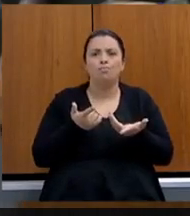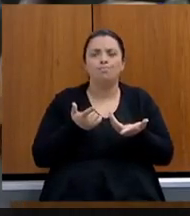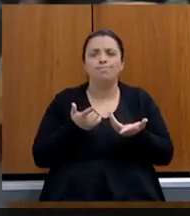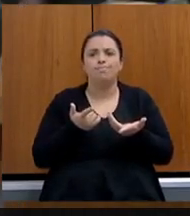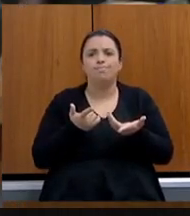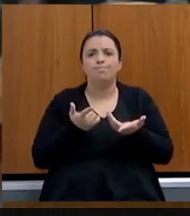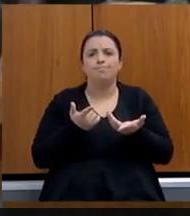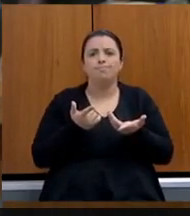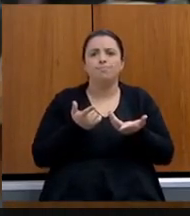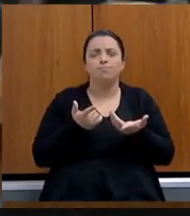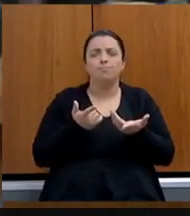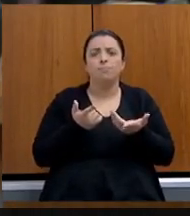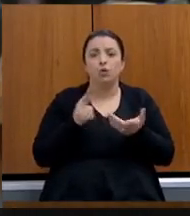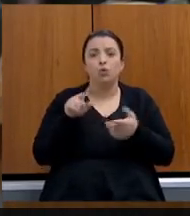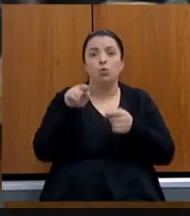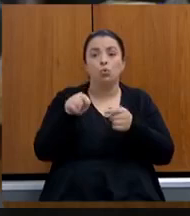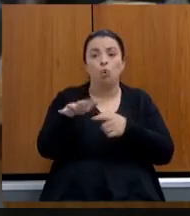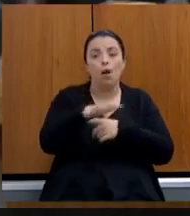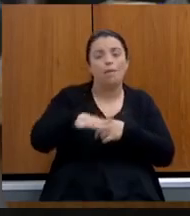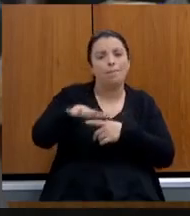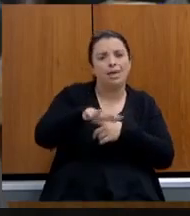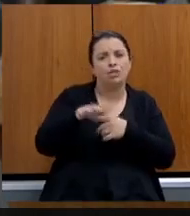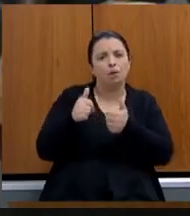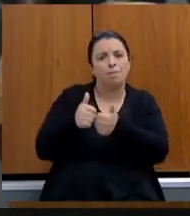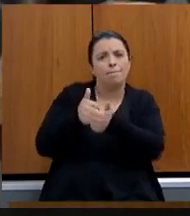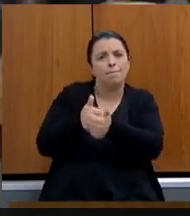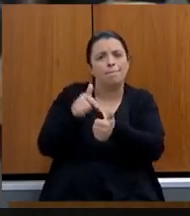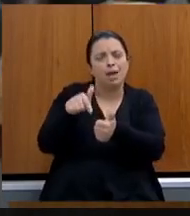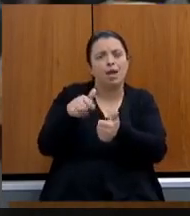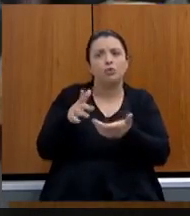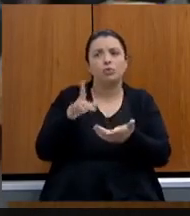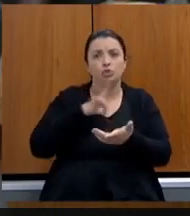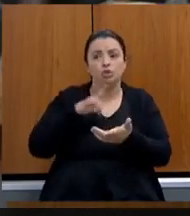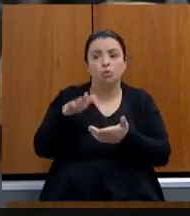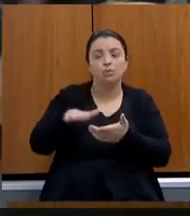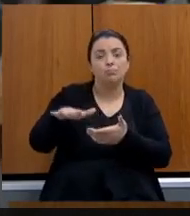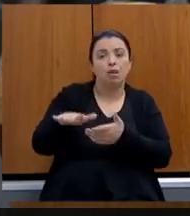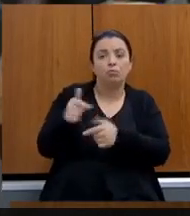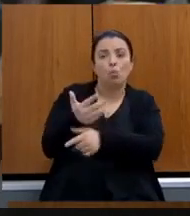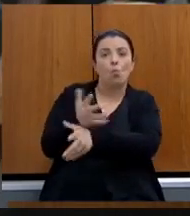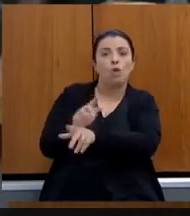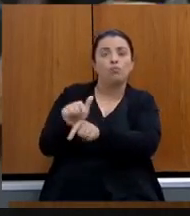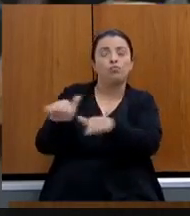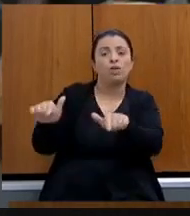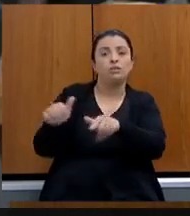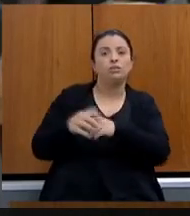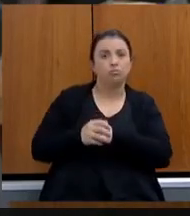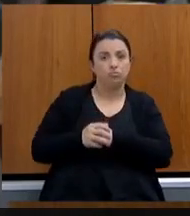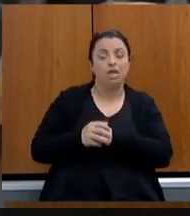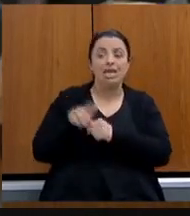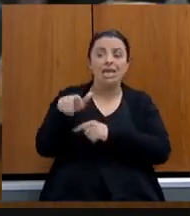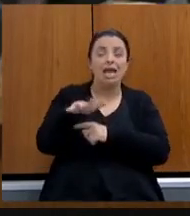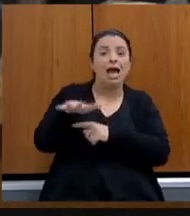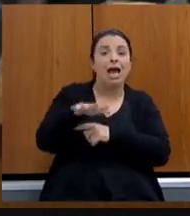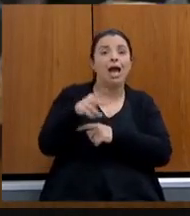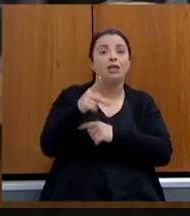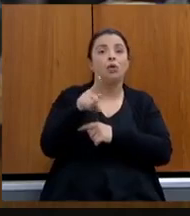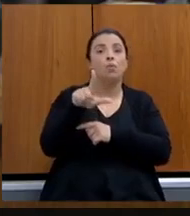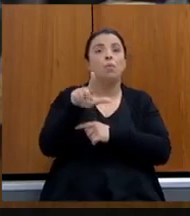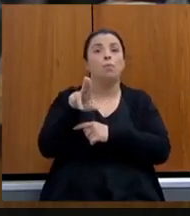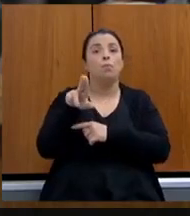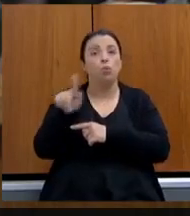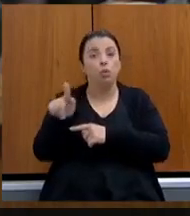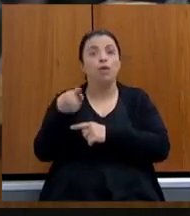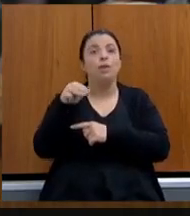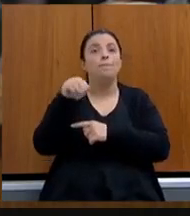Ocioso no ambiente é próximo ao Amélia de Castro que é o clube na área do próprio Clube Minas em que